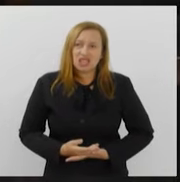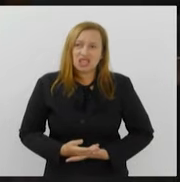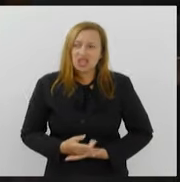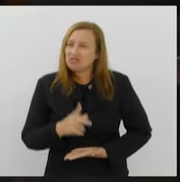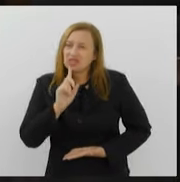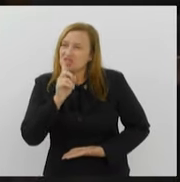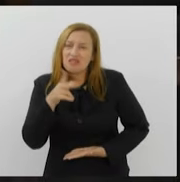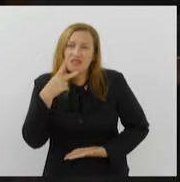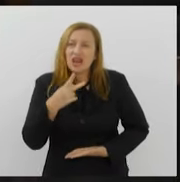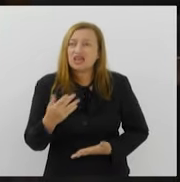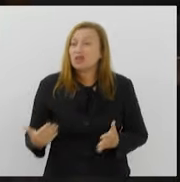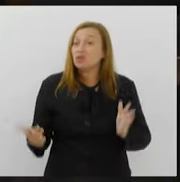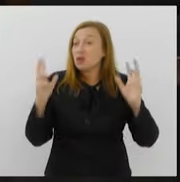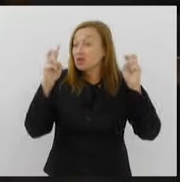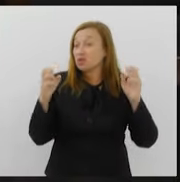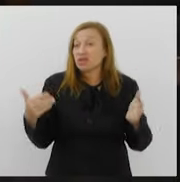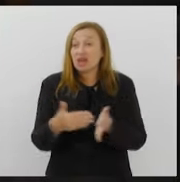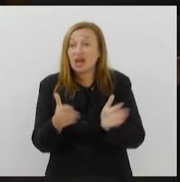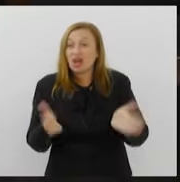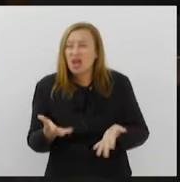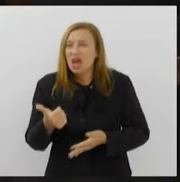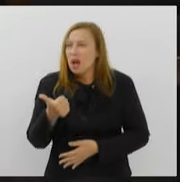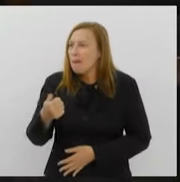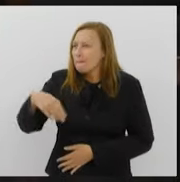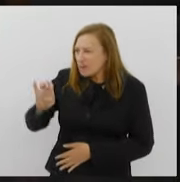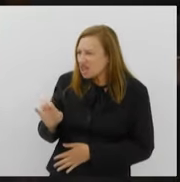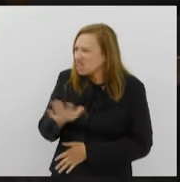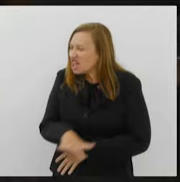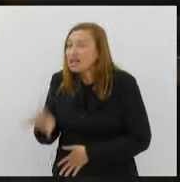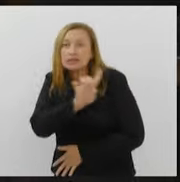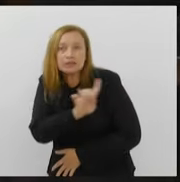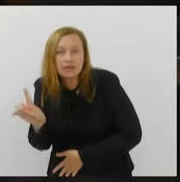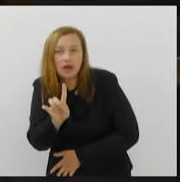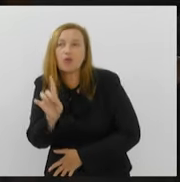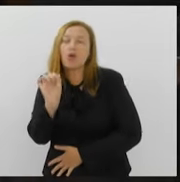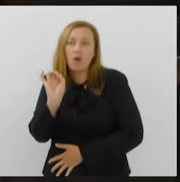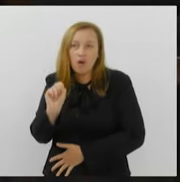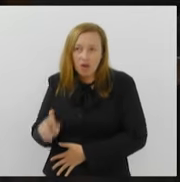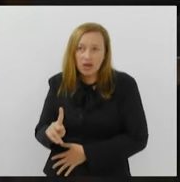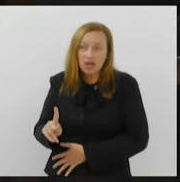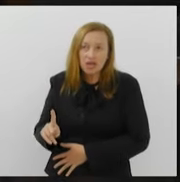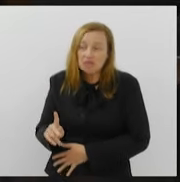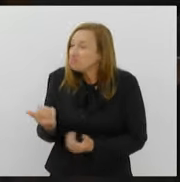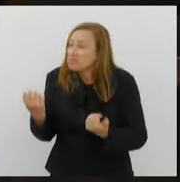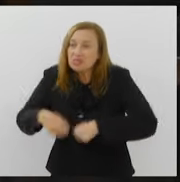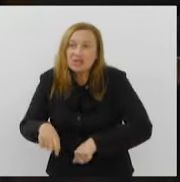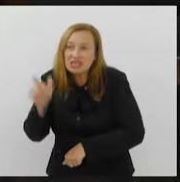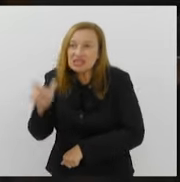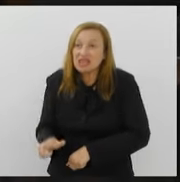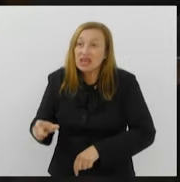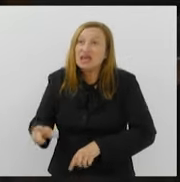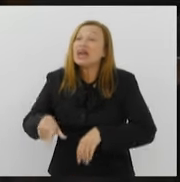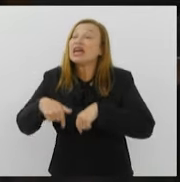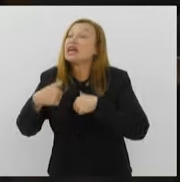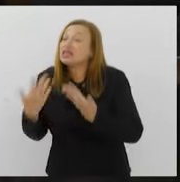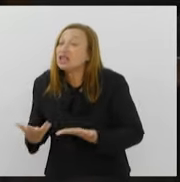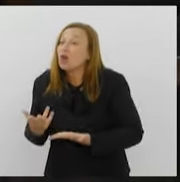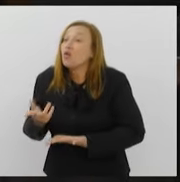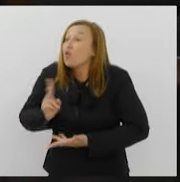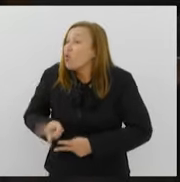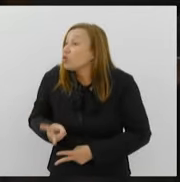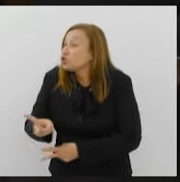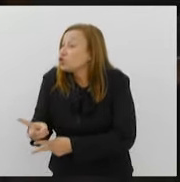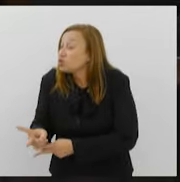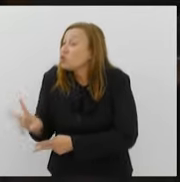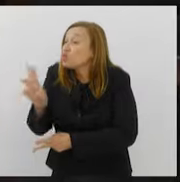falado sobre esse assunto até agora. Criança não é mãe? Claro que não, não tem que ser. E não precisa ser. Então usem, continuem usando